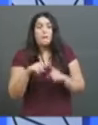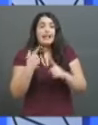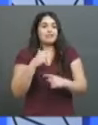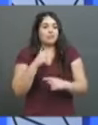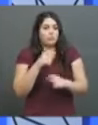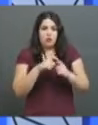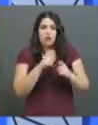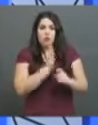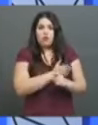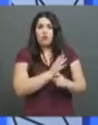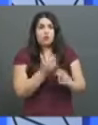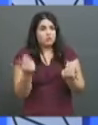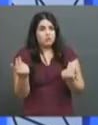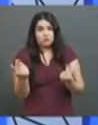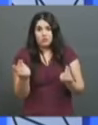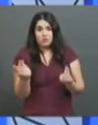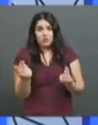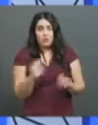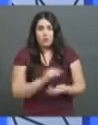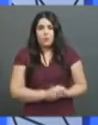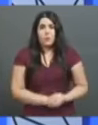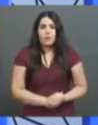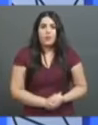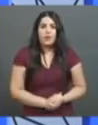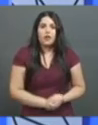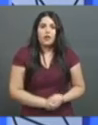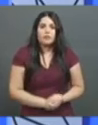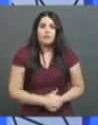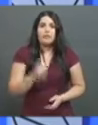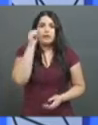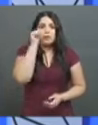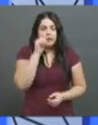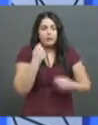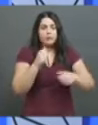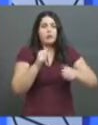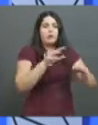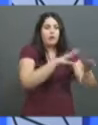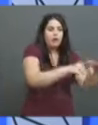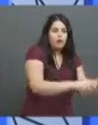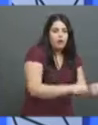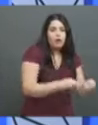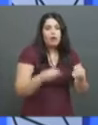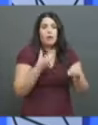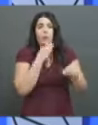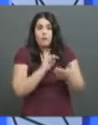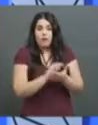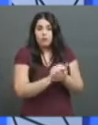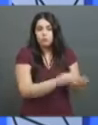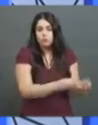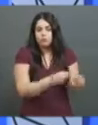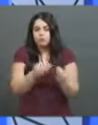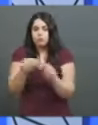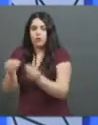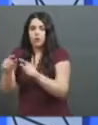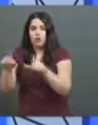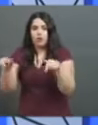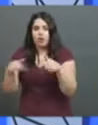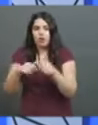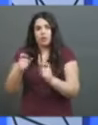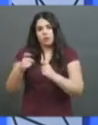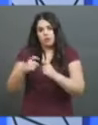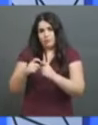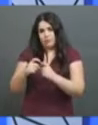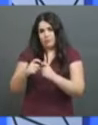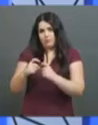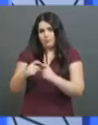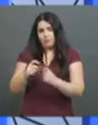É muito frequente a situação de a mulher levar o marido ao consultório. É comum que